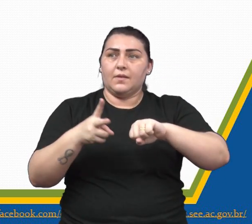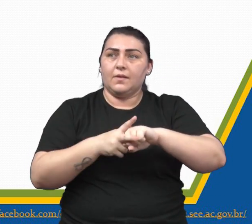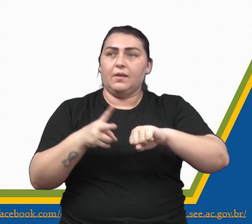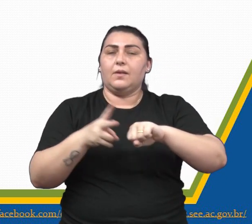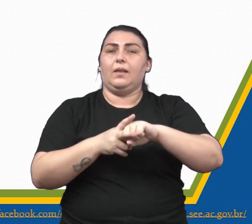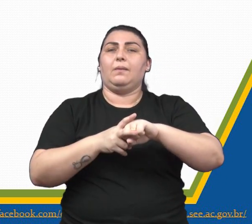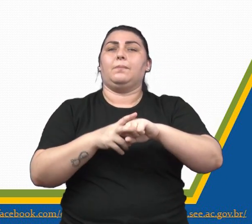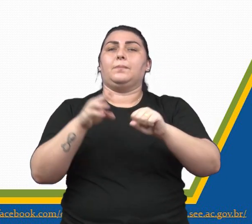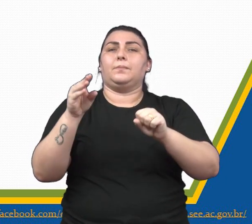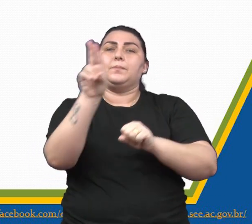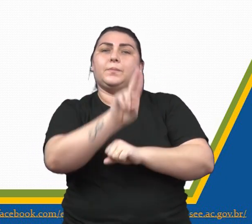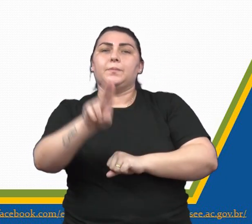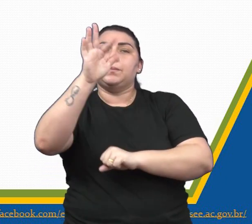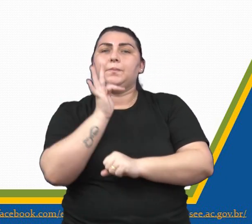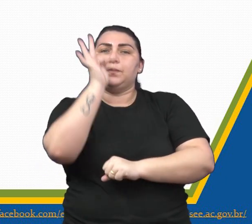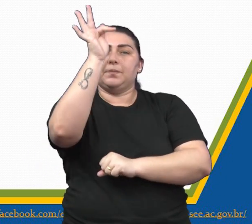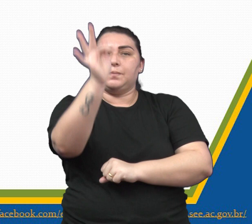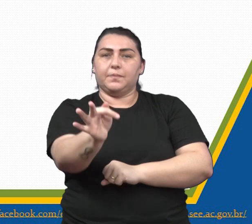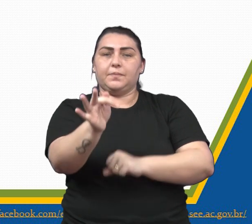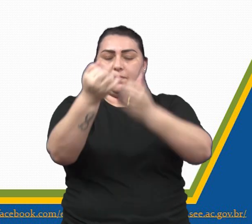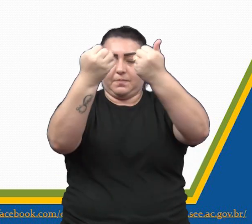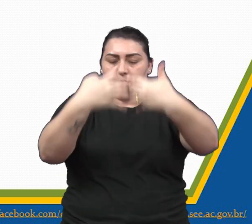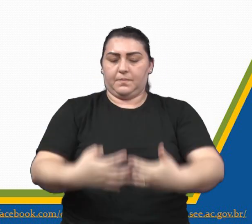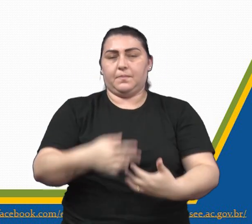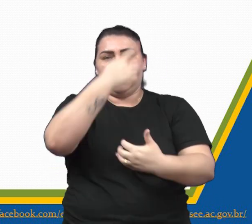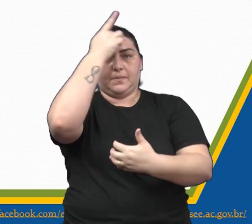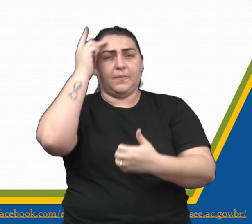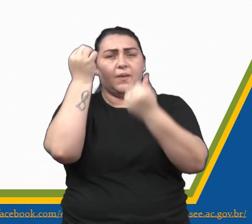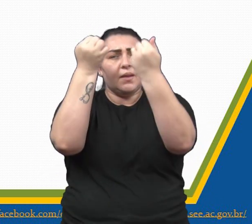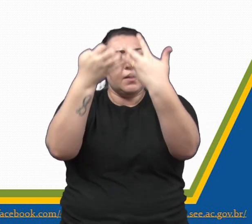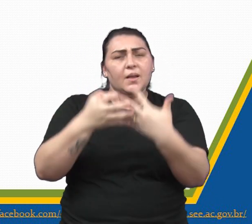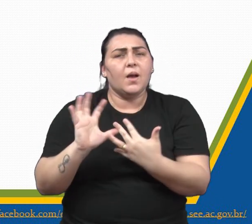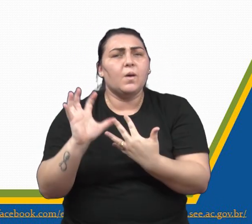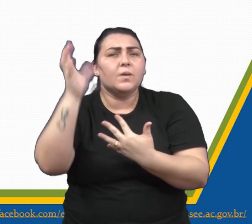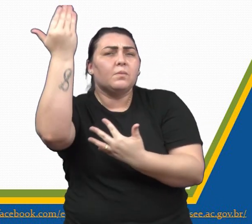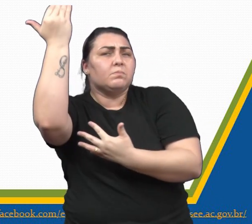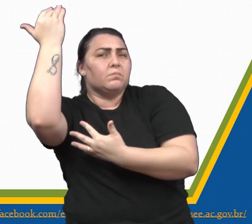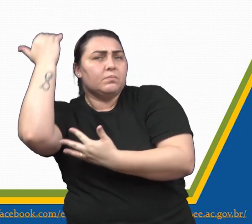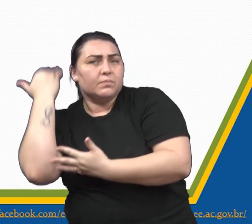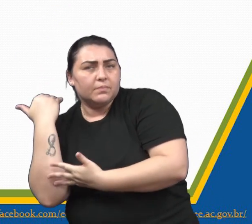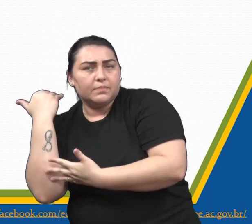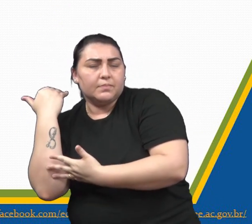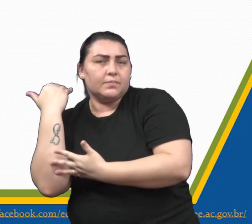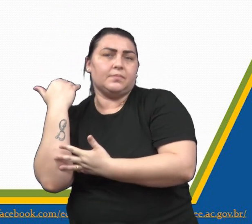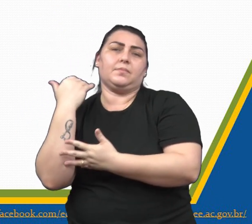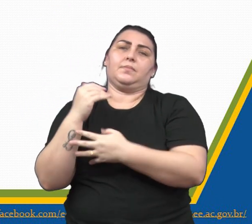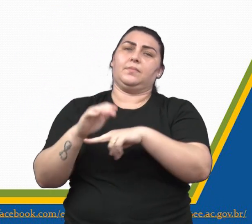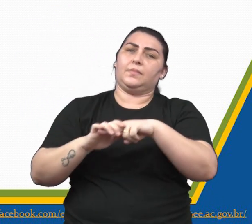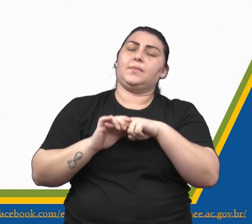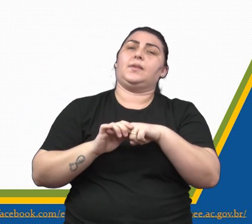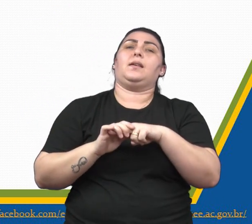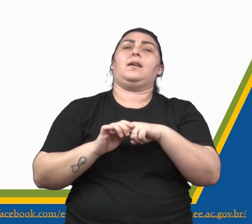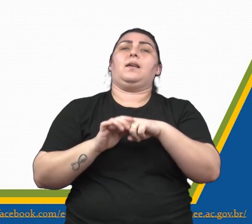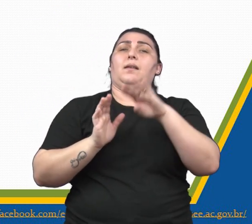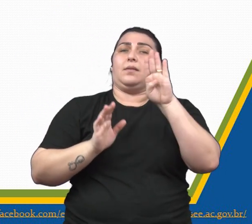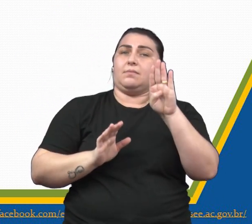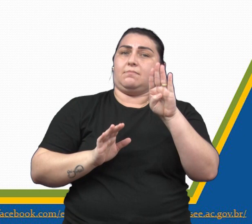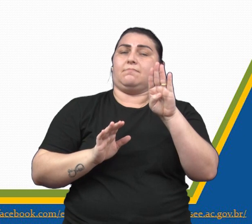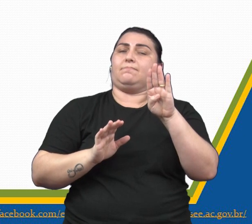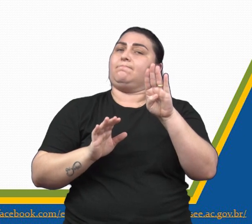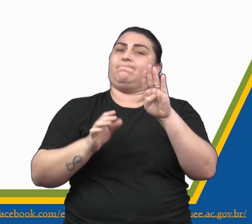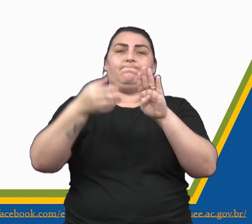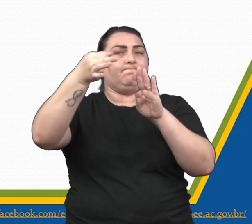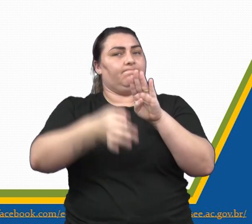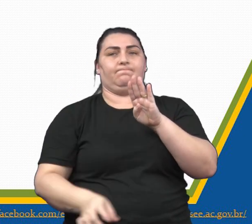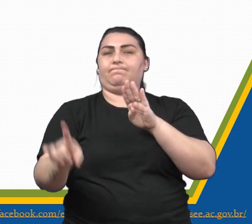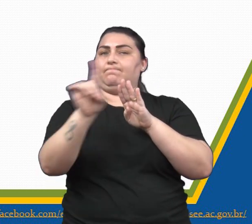empregados no futuro. O relato pessoal narra acontecimentos passados. Então, a alternativa B está